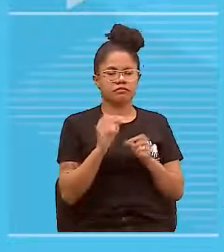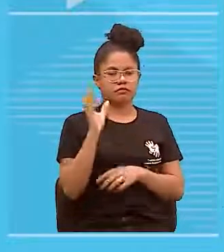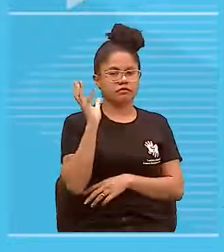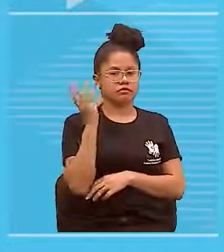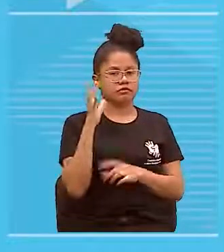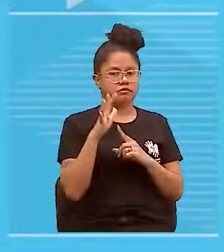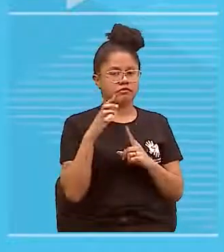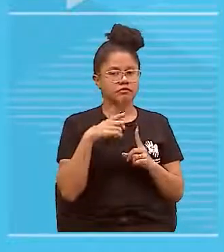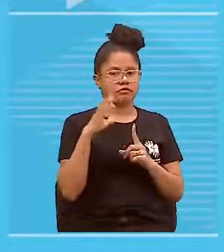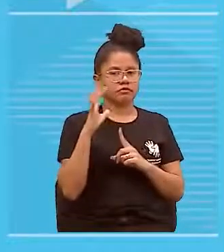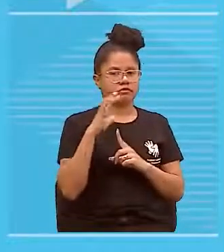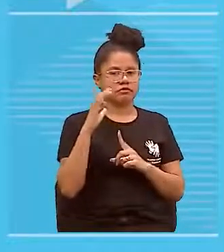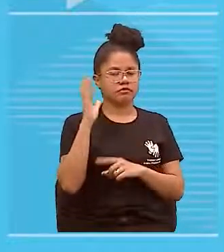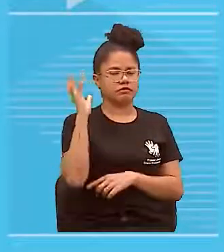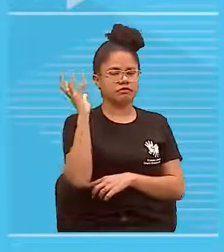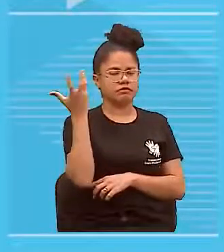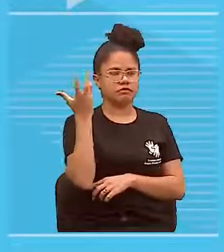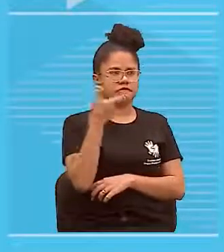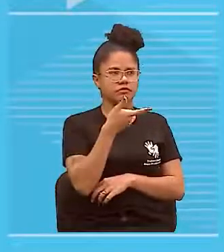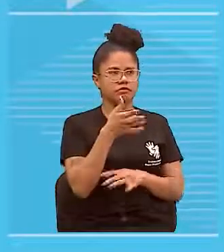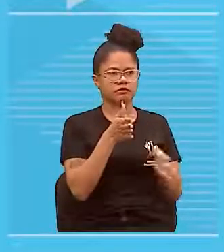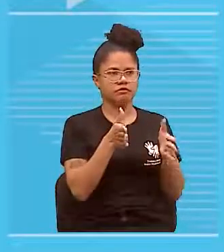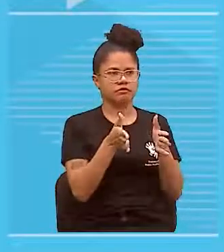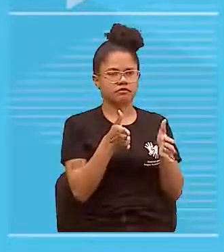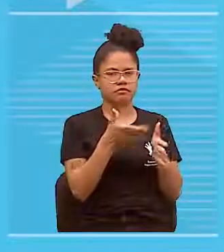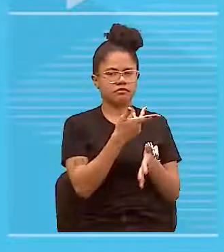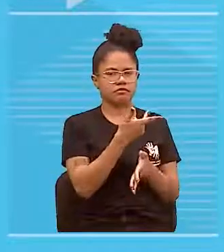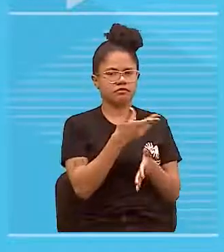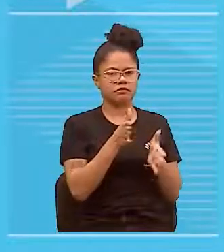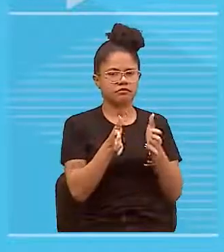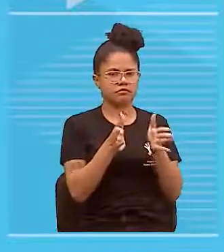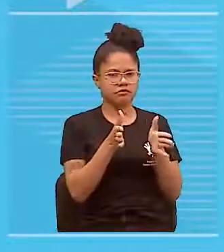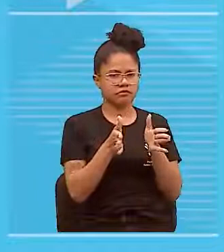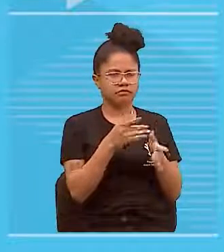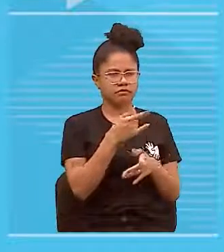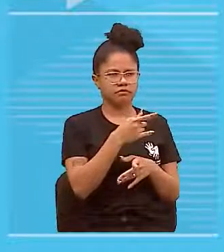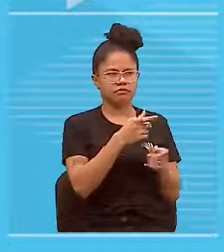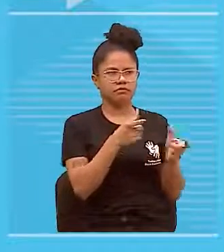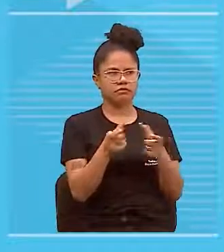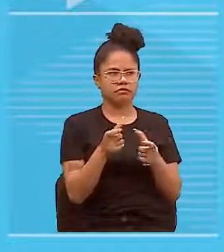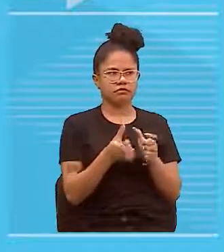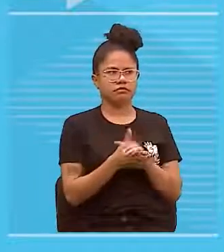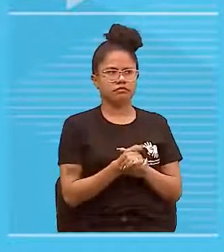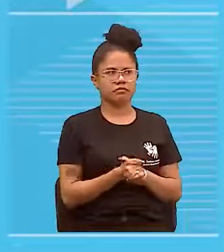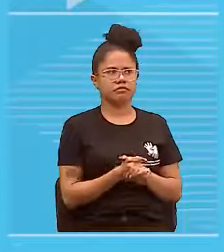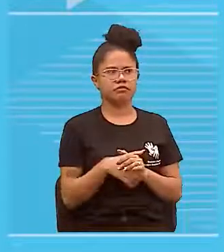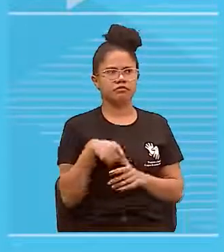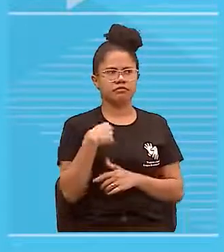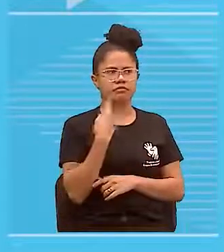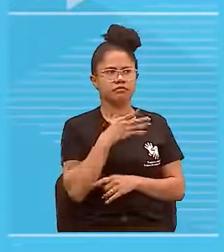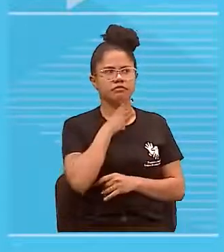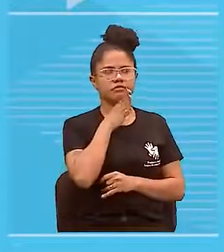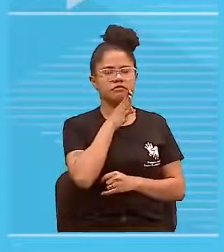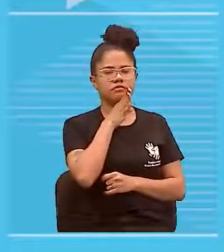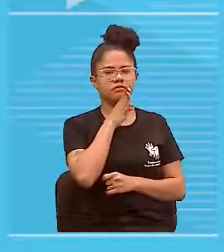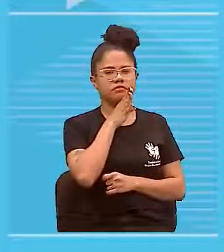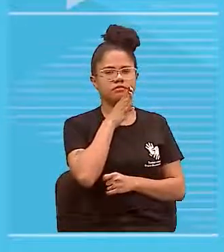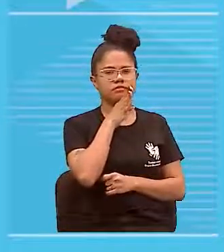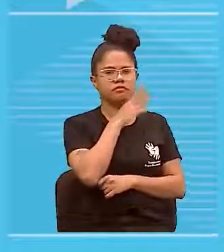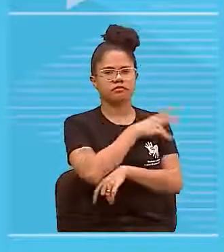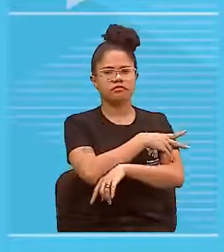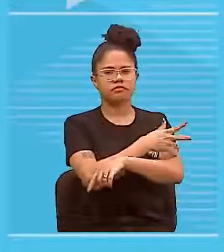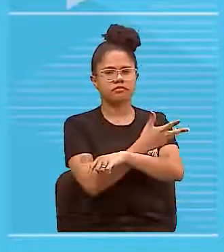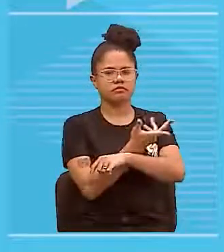clima bem parecidos durante todo esse território, tá? Tem o Cerrado. A gente conhece o Cerrado, porque o Piauí está